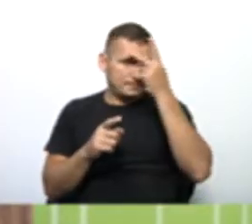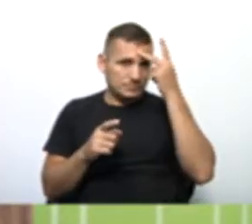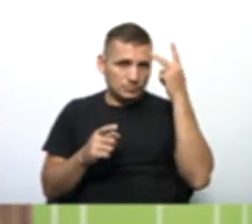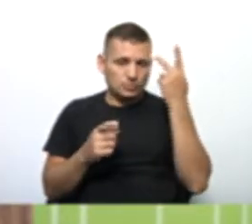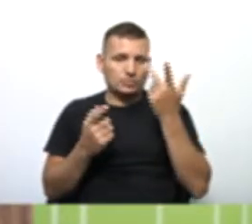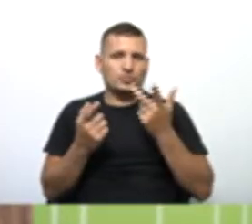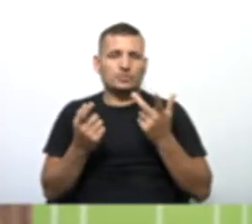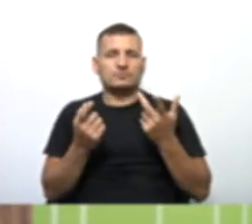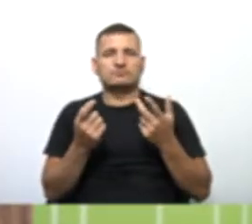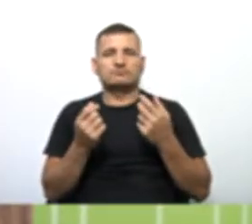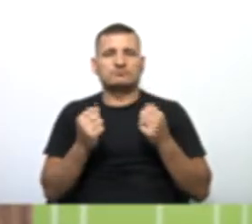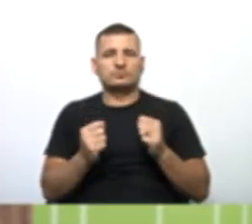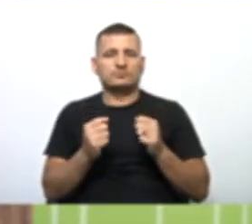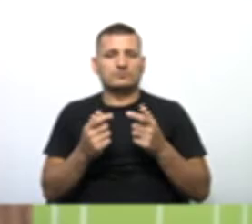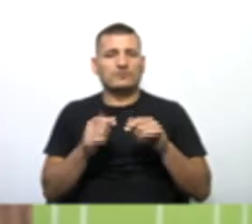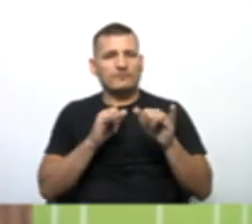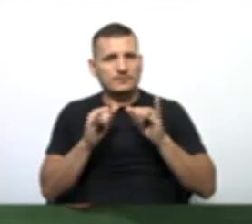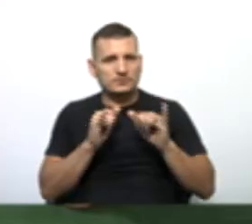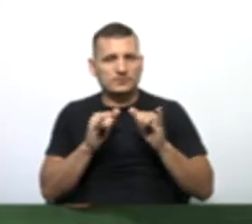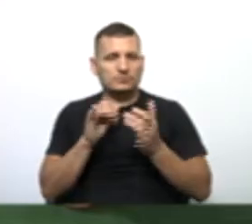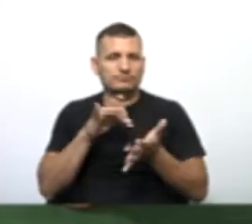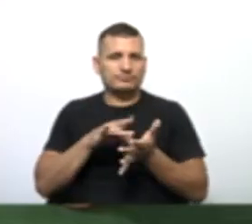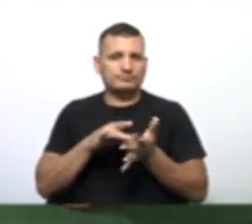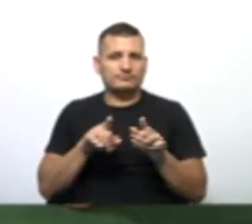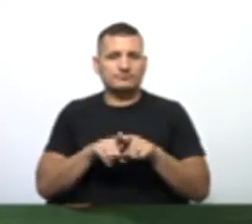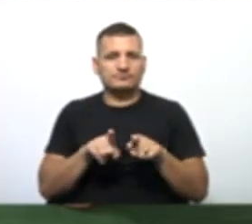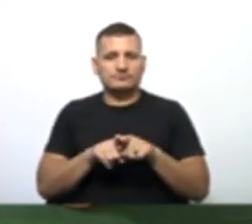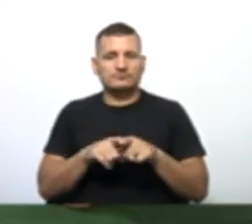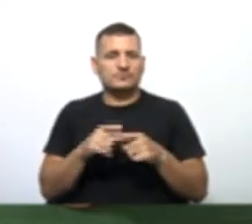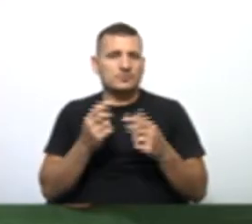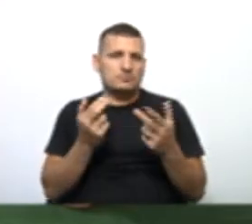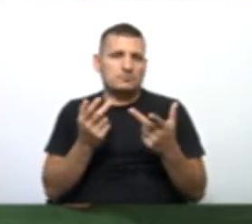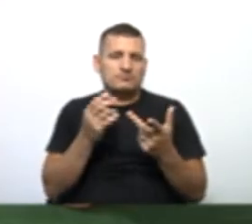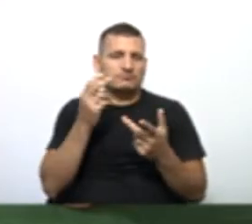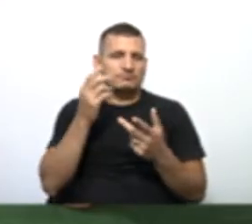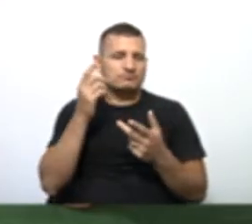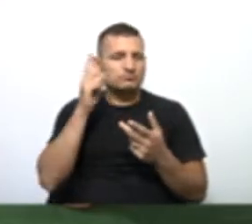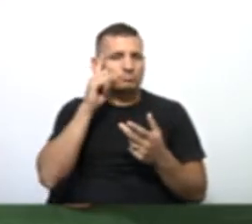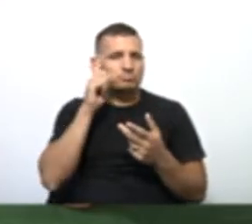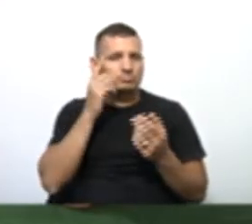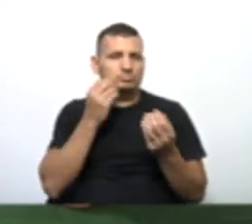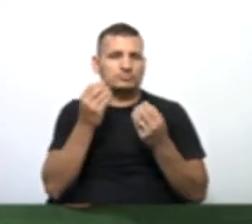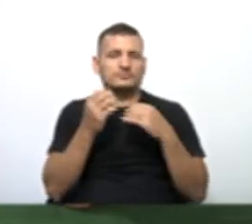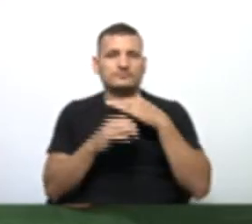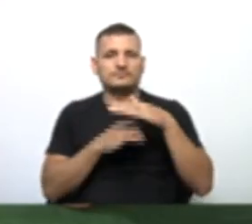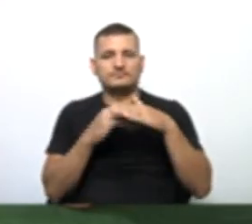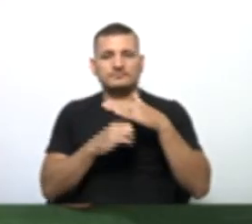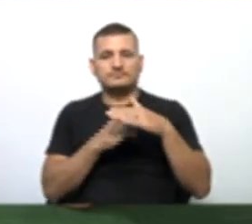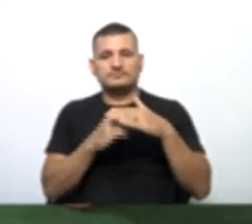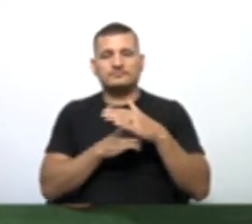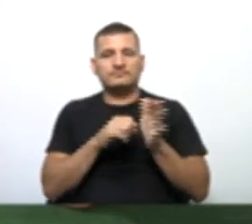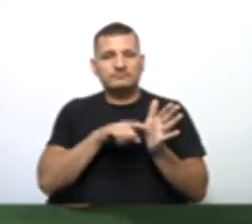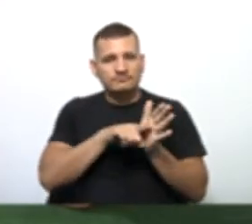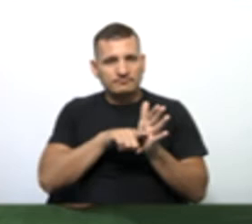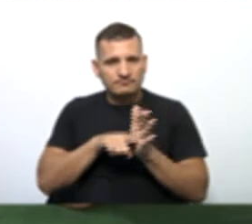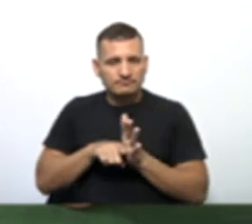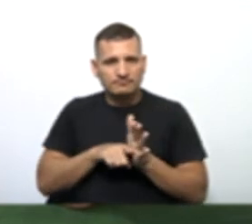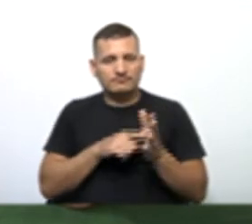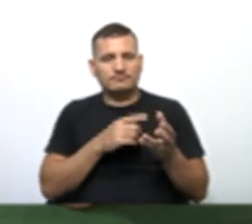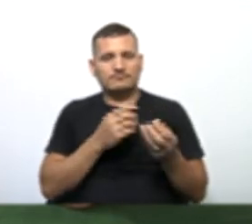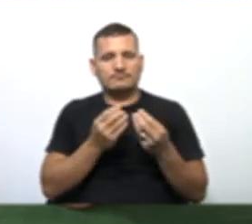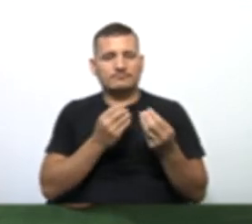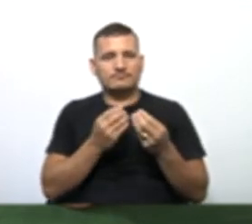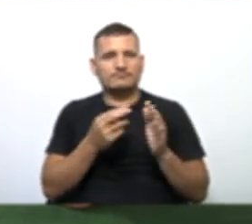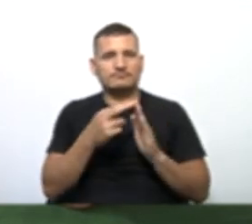reais, obviamente. Mas é que vai estar no dia a dia da empresa, né, professor? Na vivência, na correria, nas consultas, de como é a regra